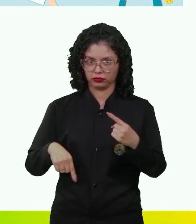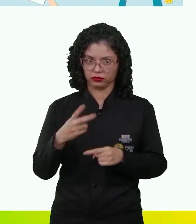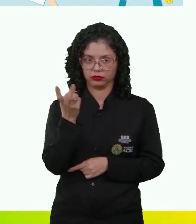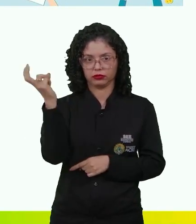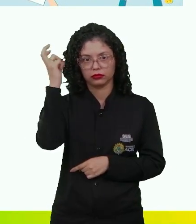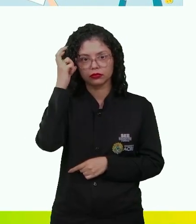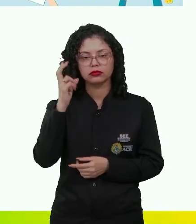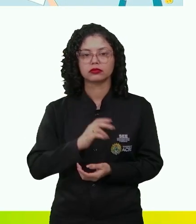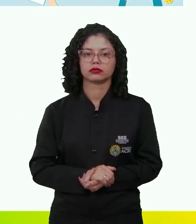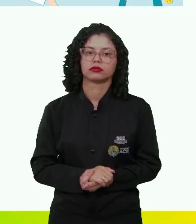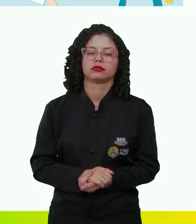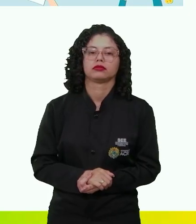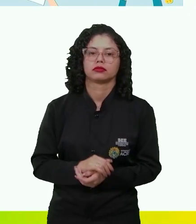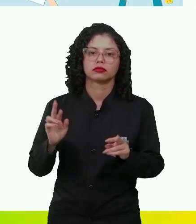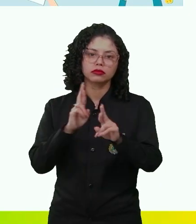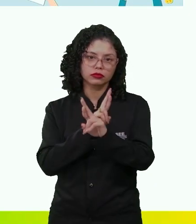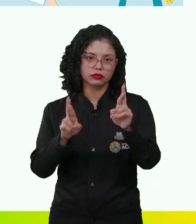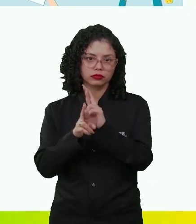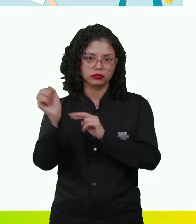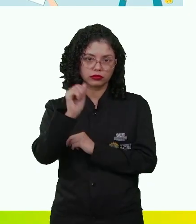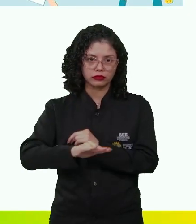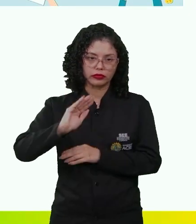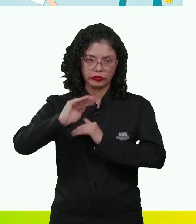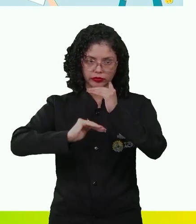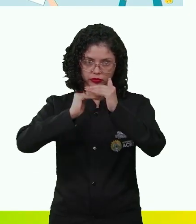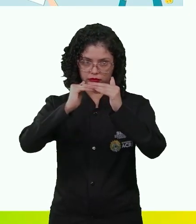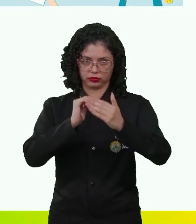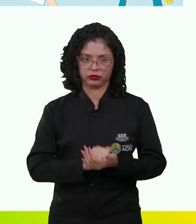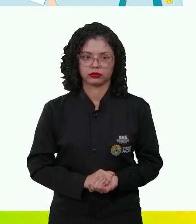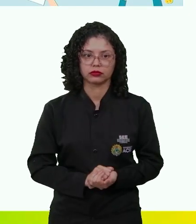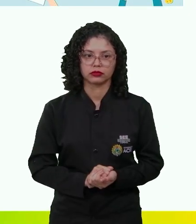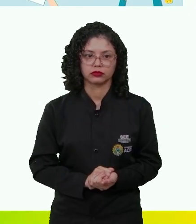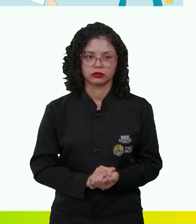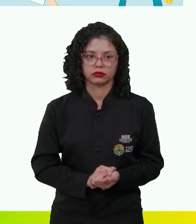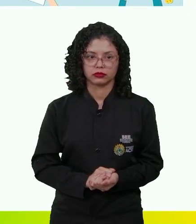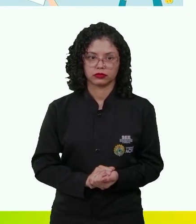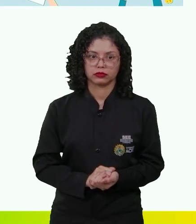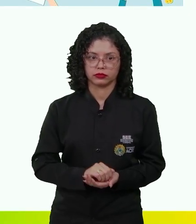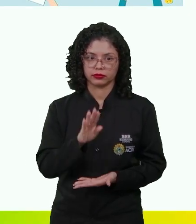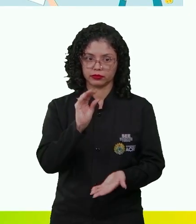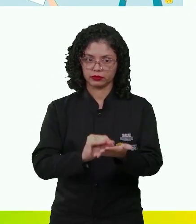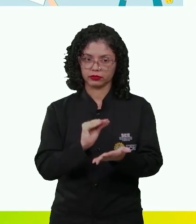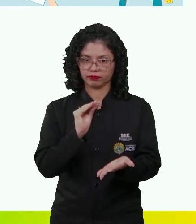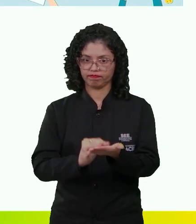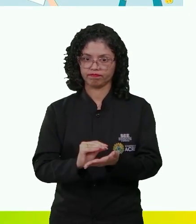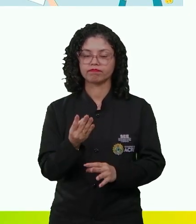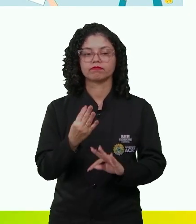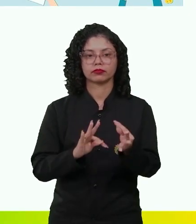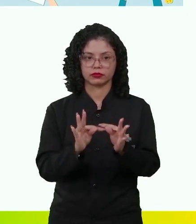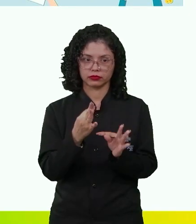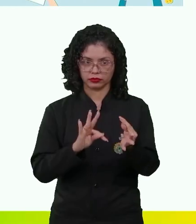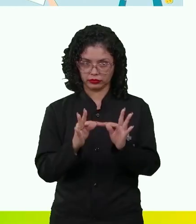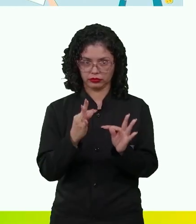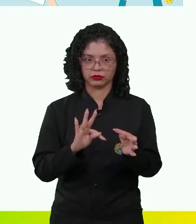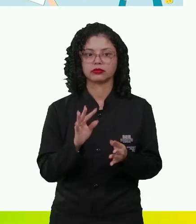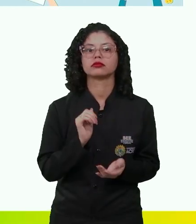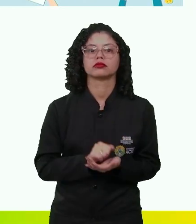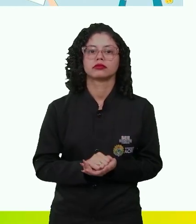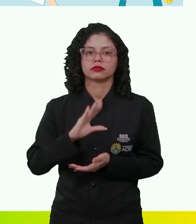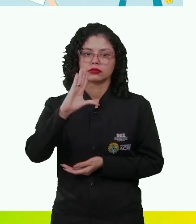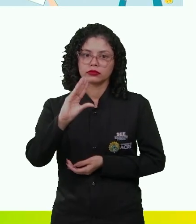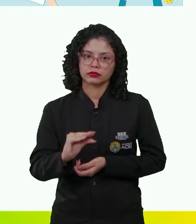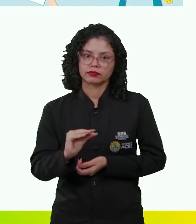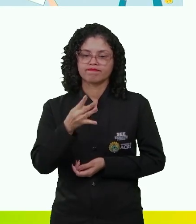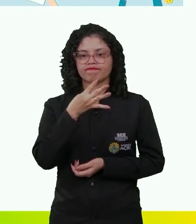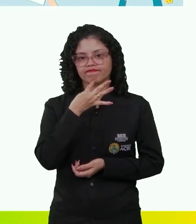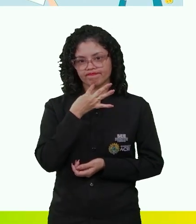econômica, política e cultural em relação às nações desenvolvidas. Terceira, deficiência tecnológica